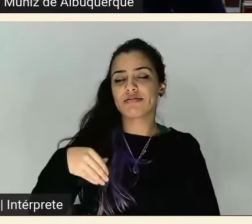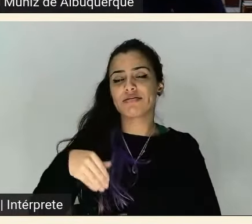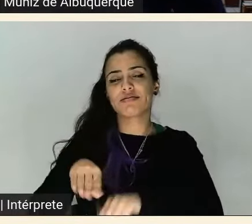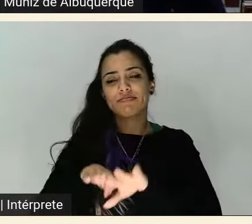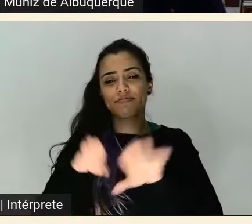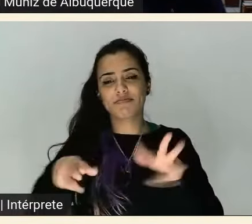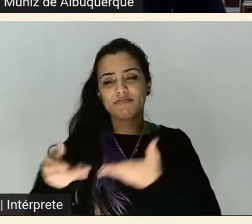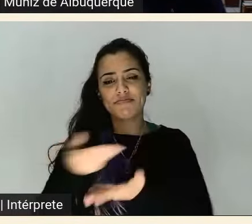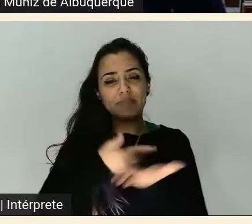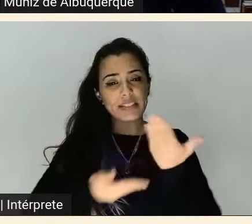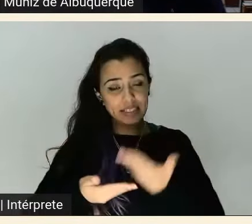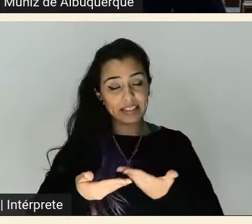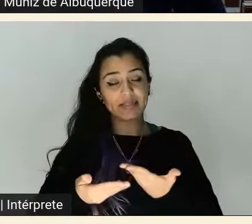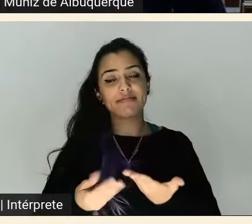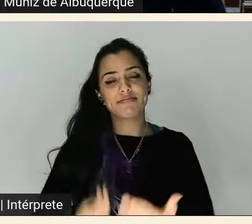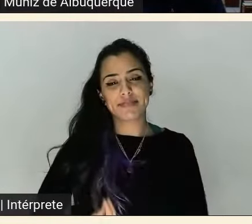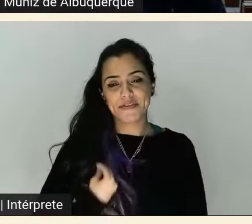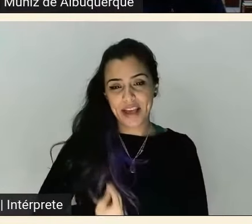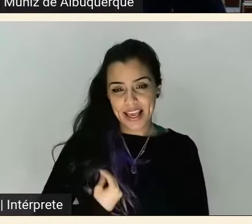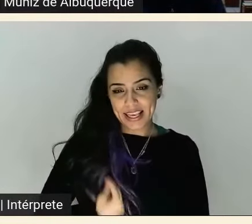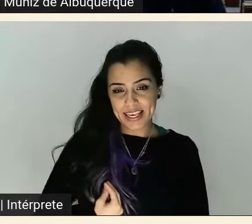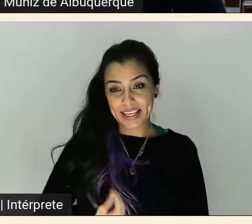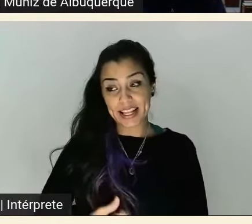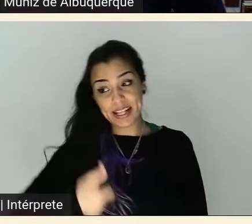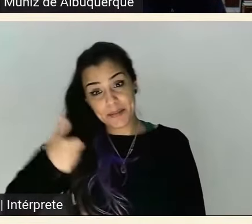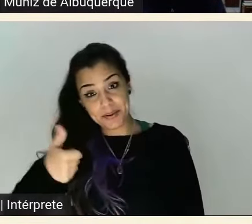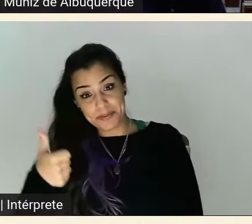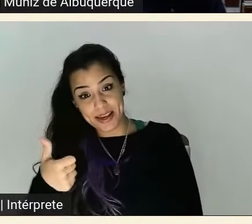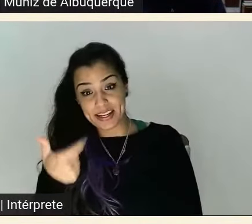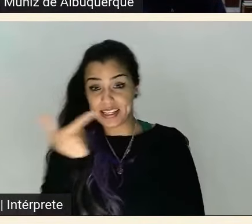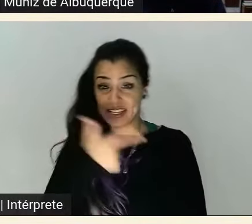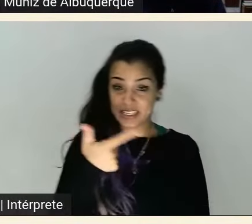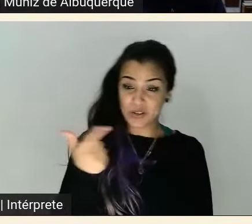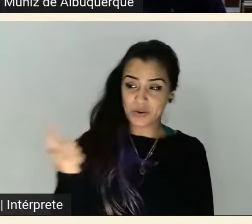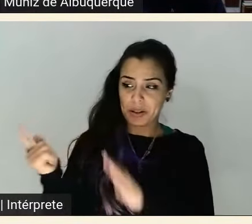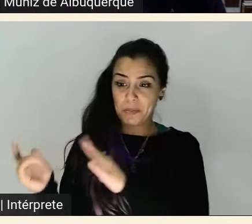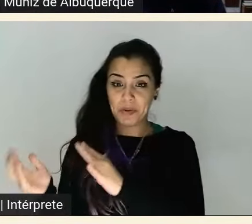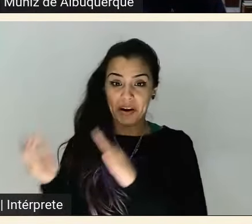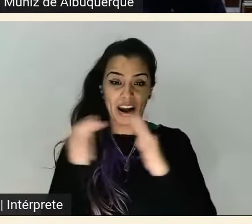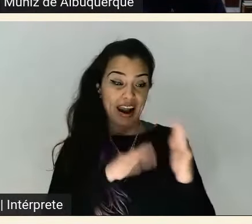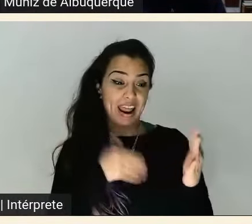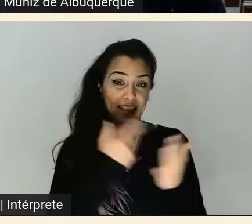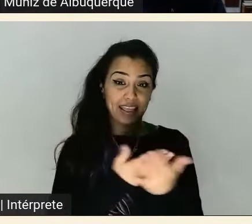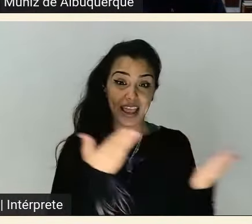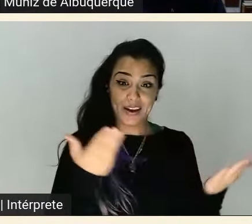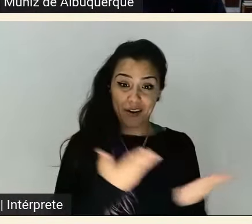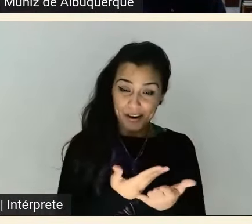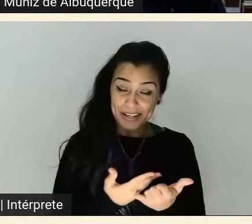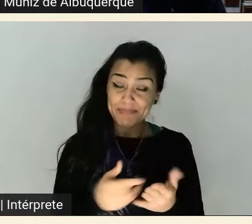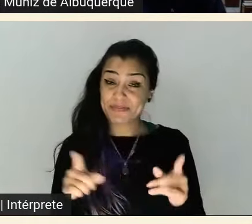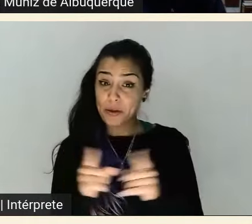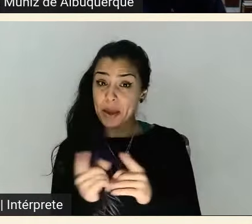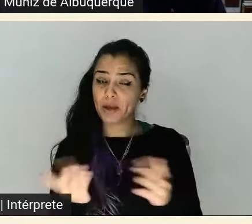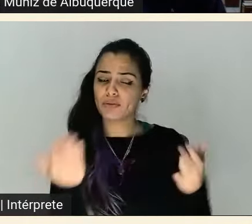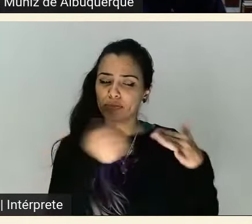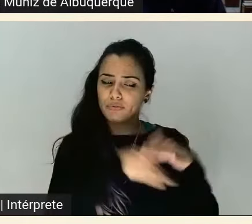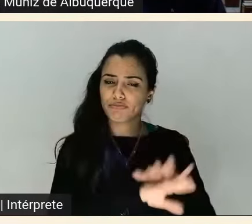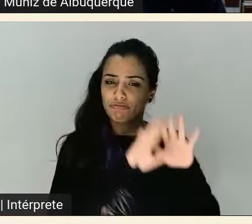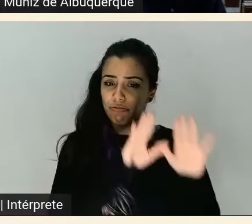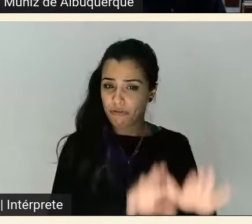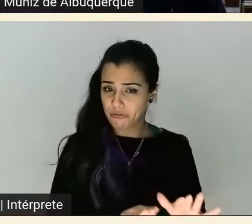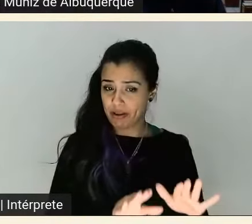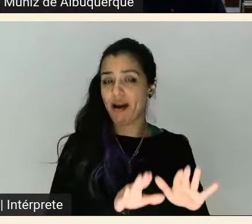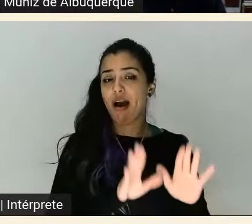aqui com a gente. Queria dizer que essa conversa fica gravada e pode ser vista depois nos canais